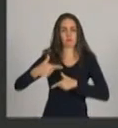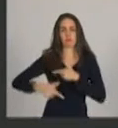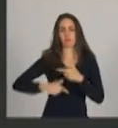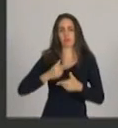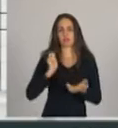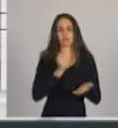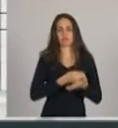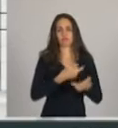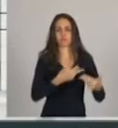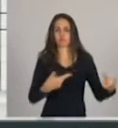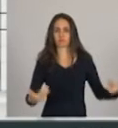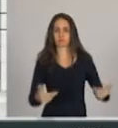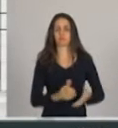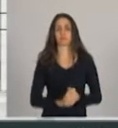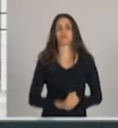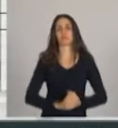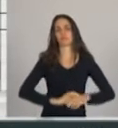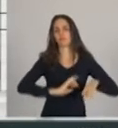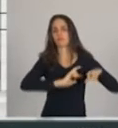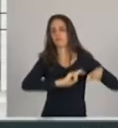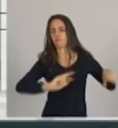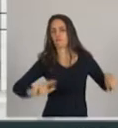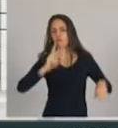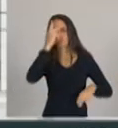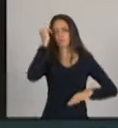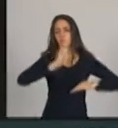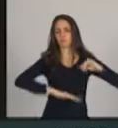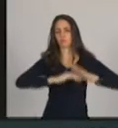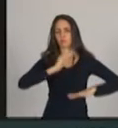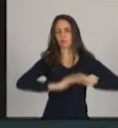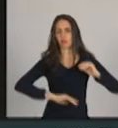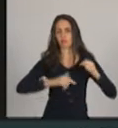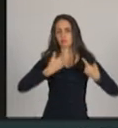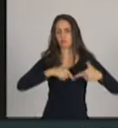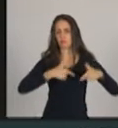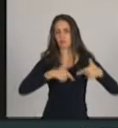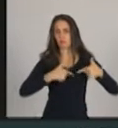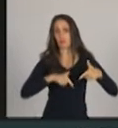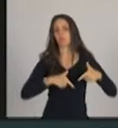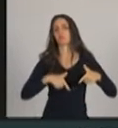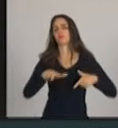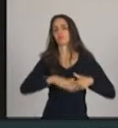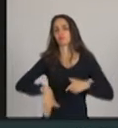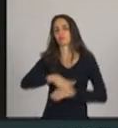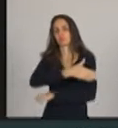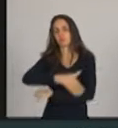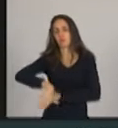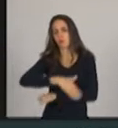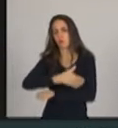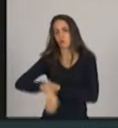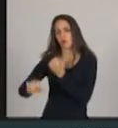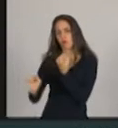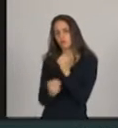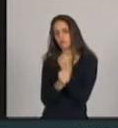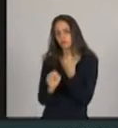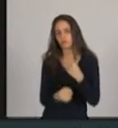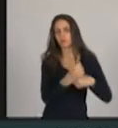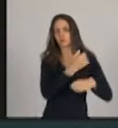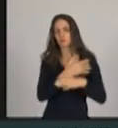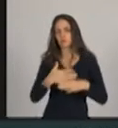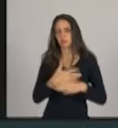Centenas, milhares de homens e mulheres, trabalhadores da limpeza